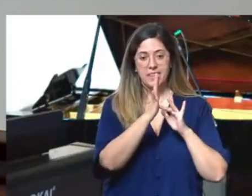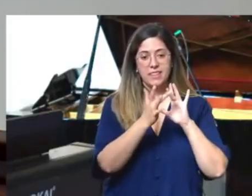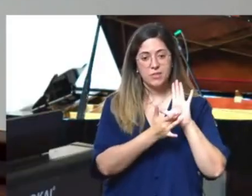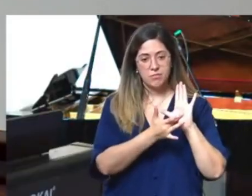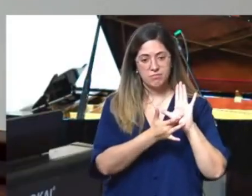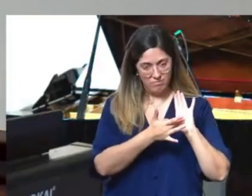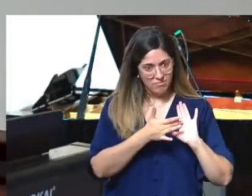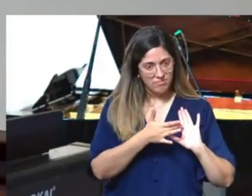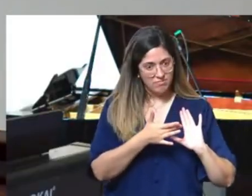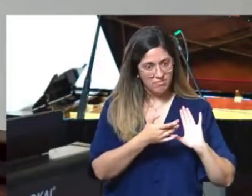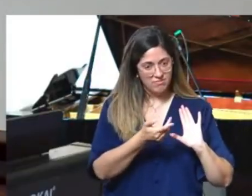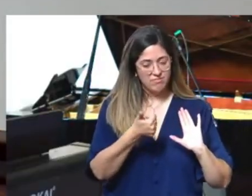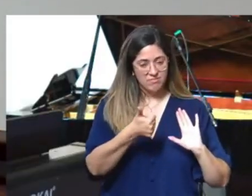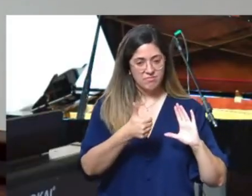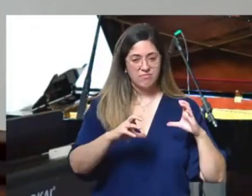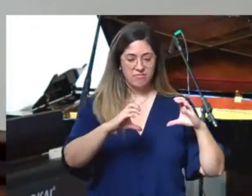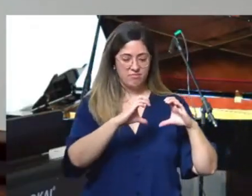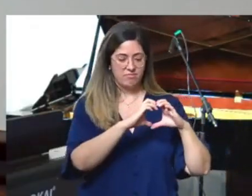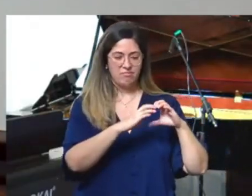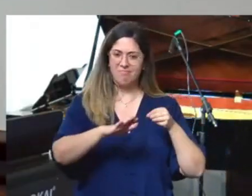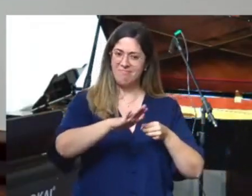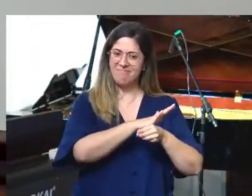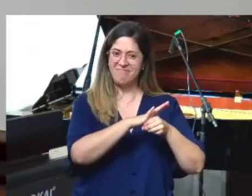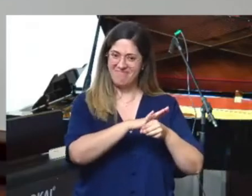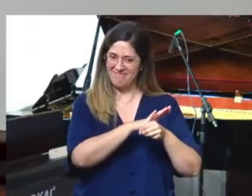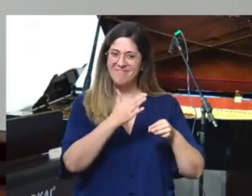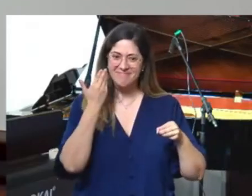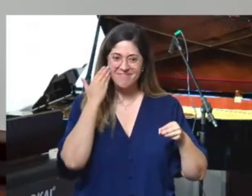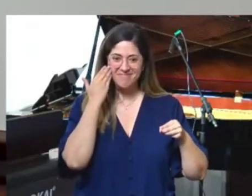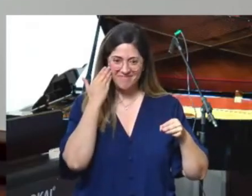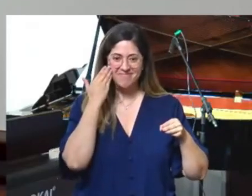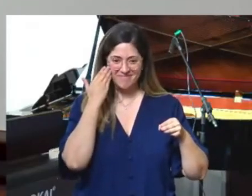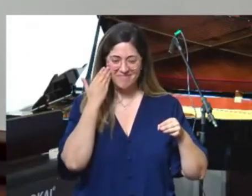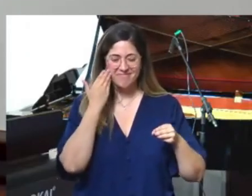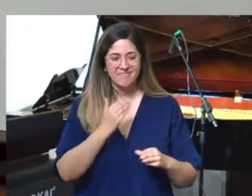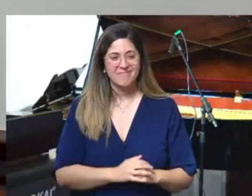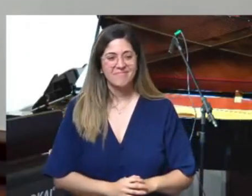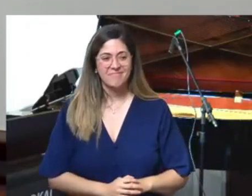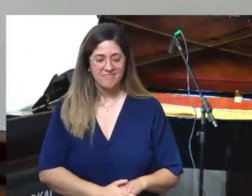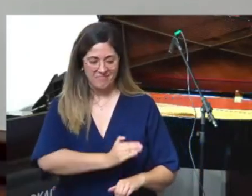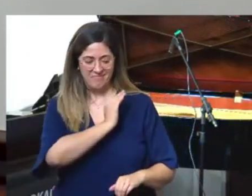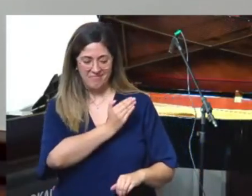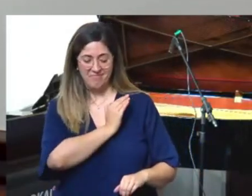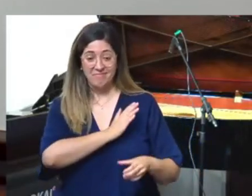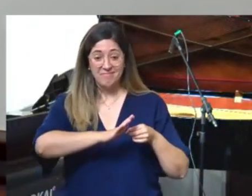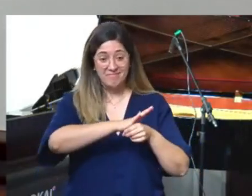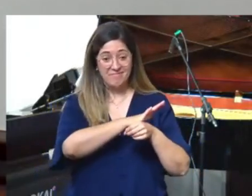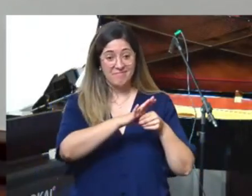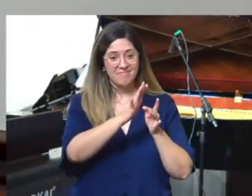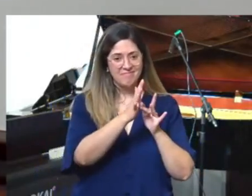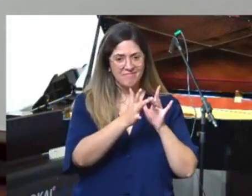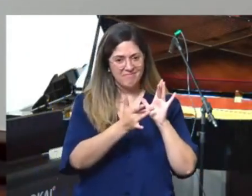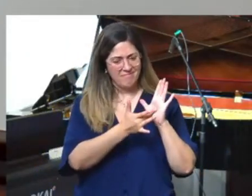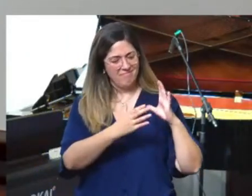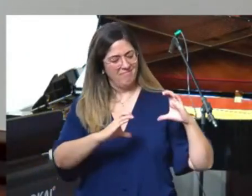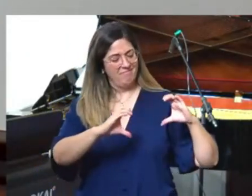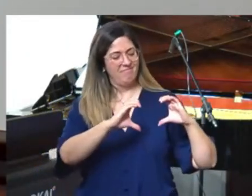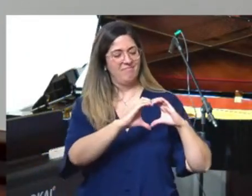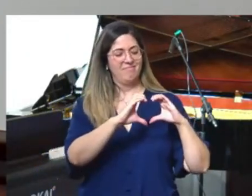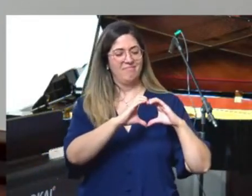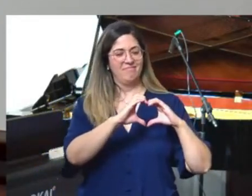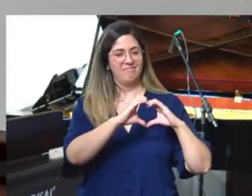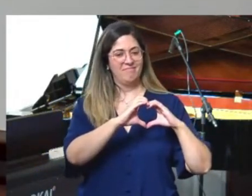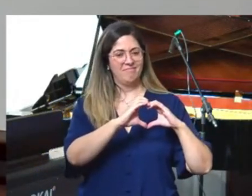Jesus. O que uma criança com o coração cheio de Jesus, cheio